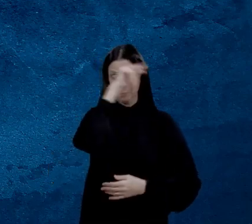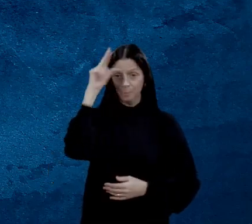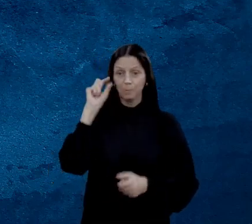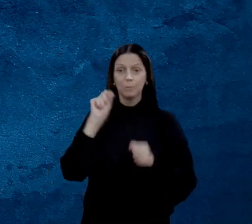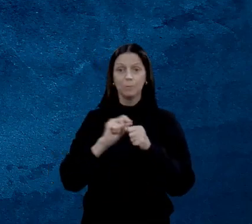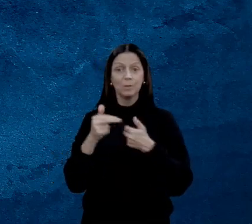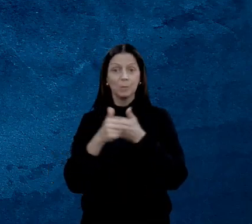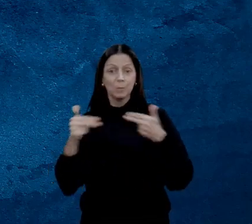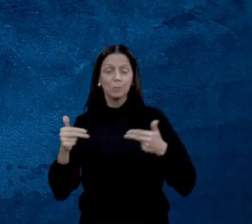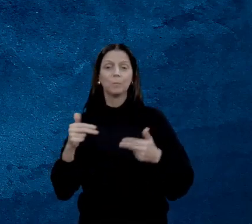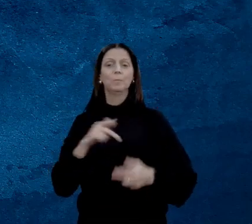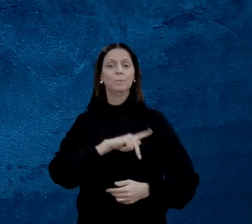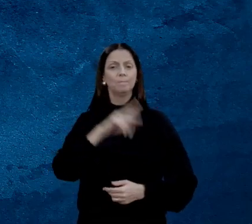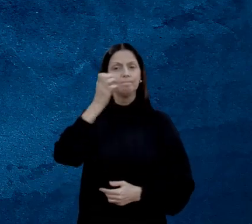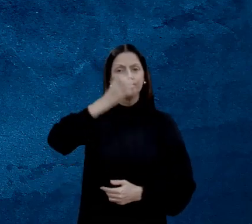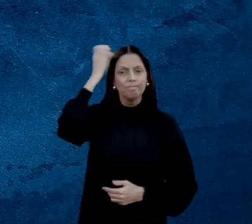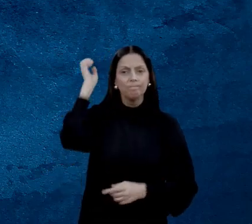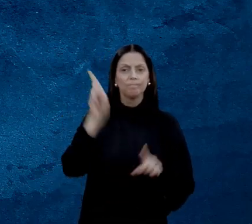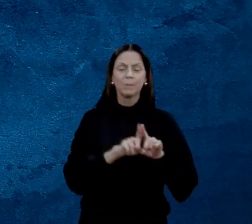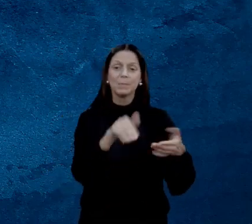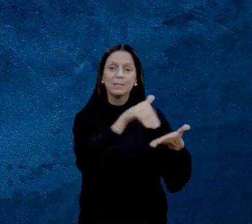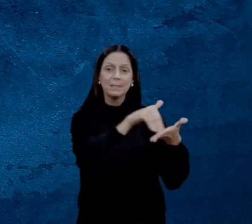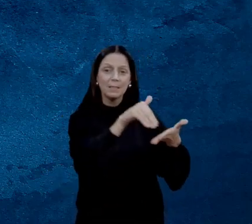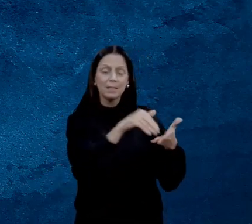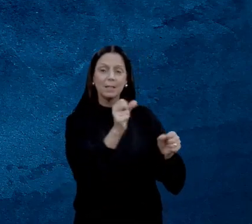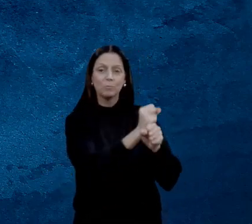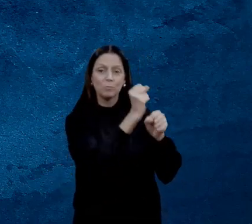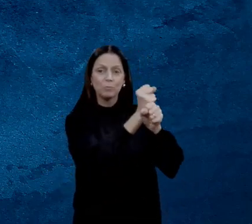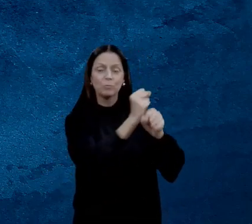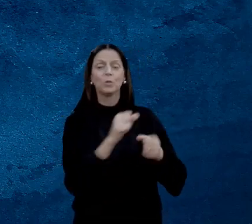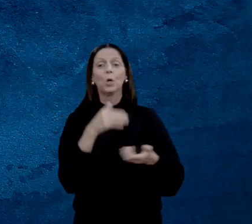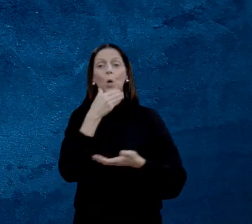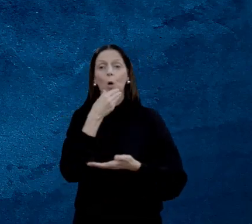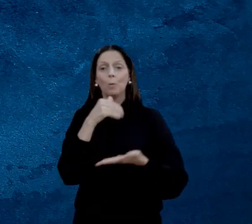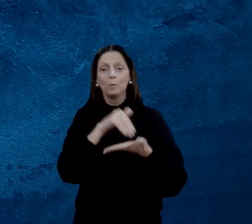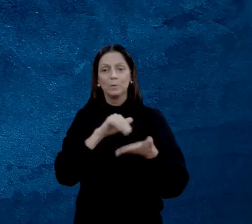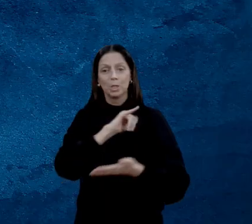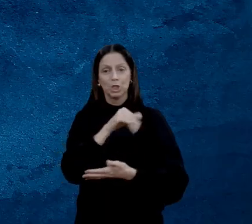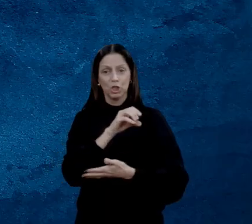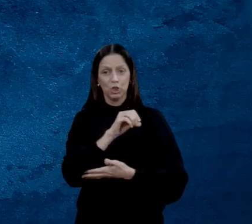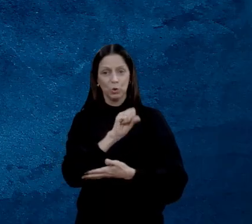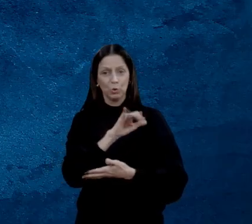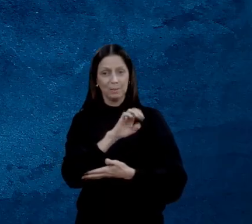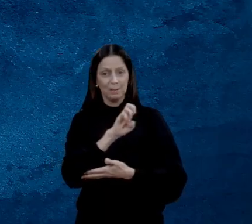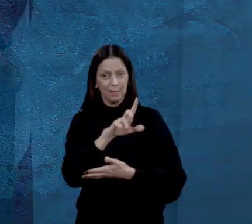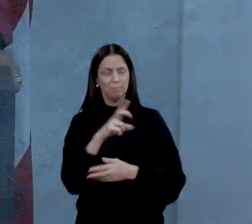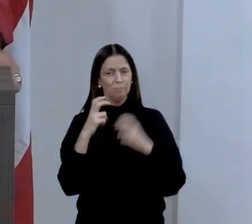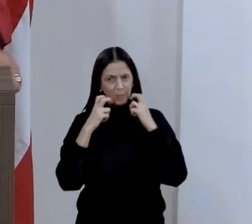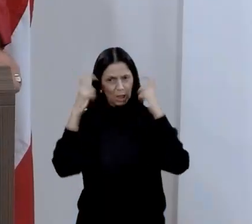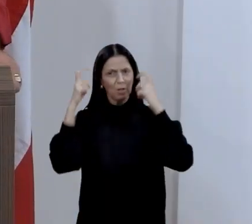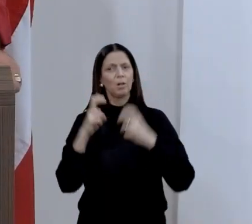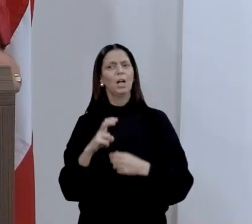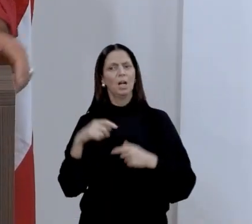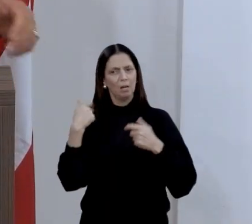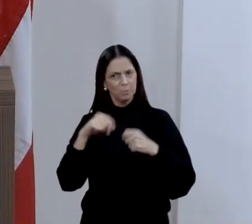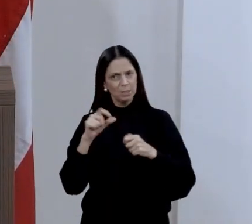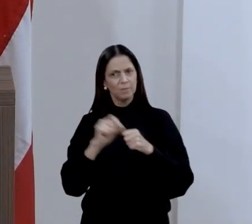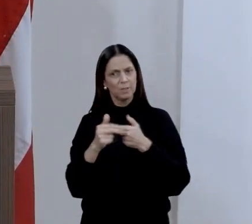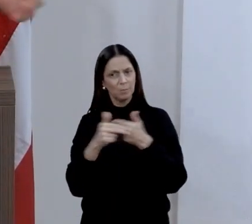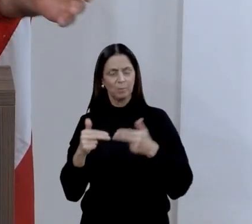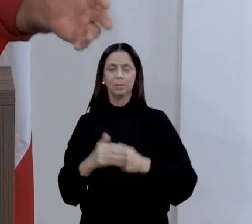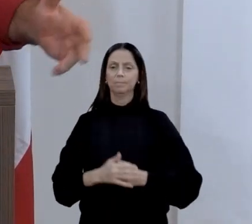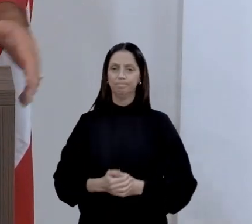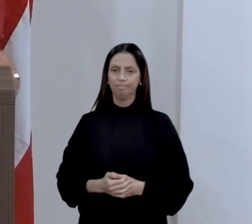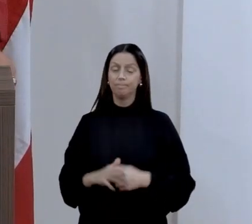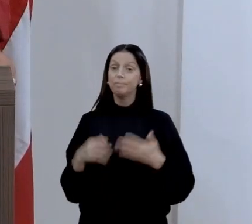o prefeito Egídio e a Secretaria de Serviços Urbanos, o secretário Josiel, porque isso aqui é uma vergonha, é um descaso, o trabalho não para. Então tá aí, ó, quando eu